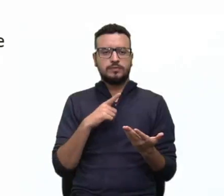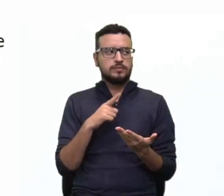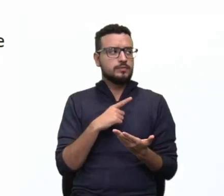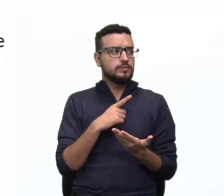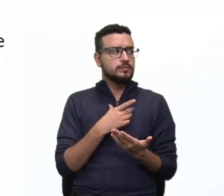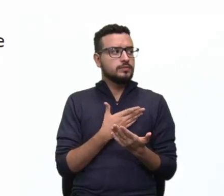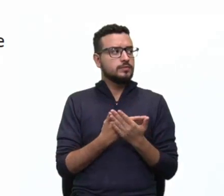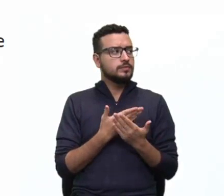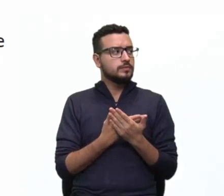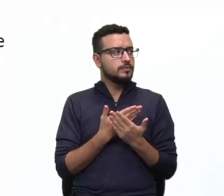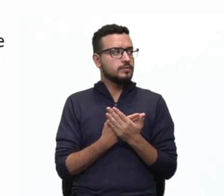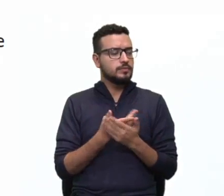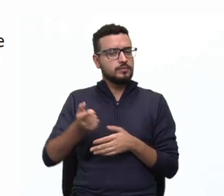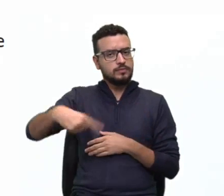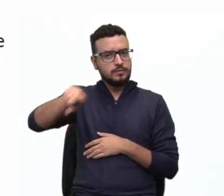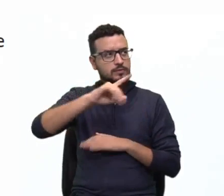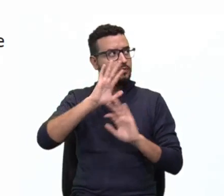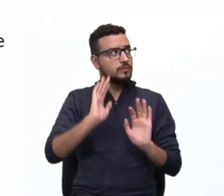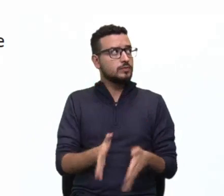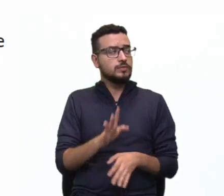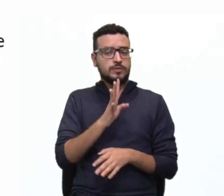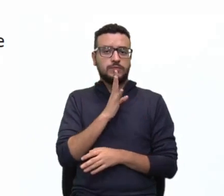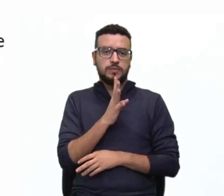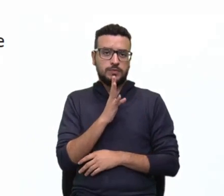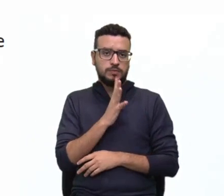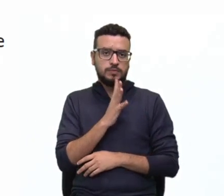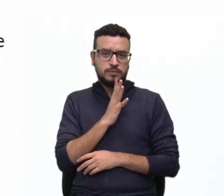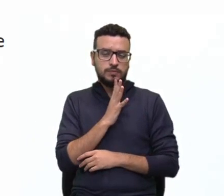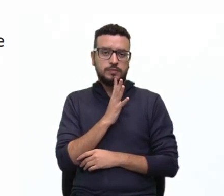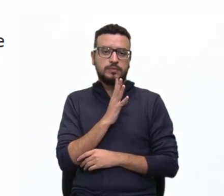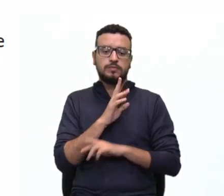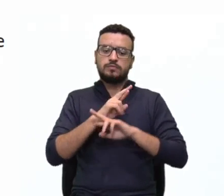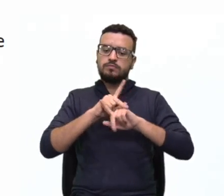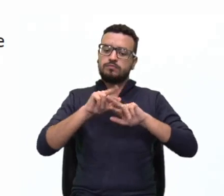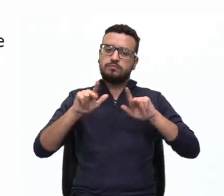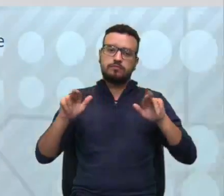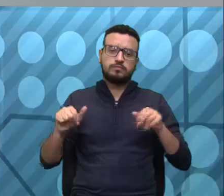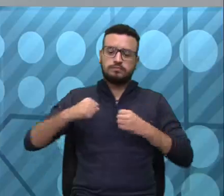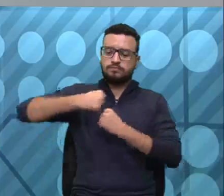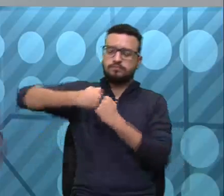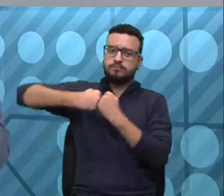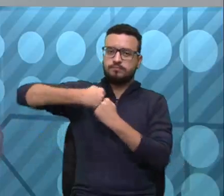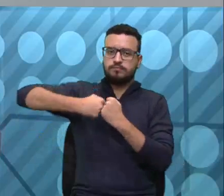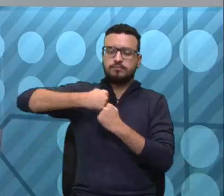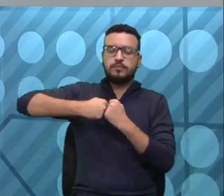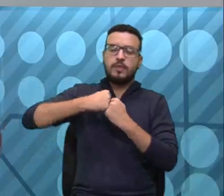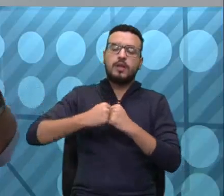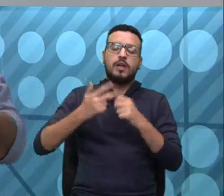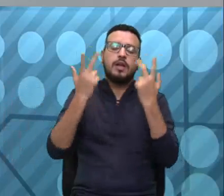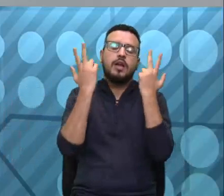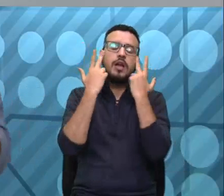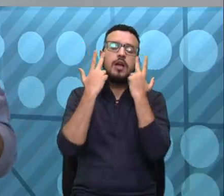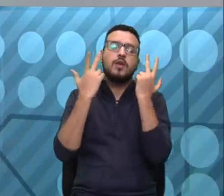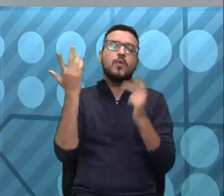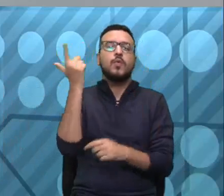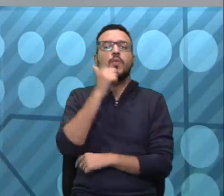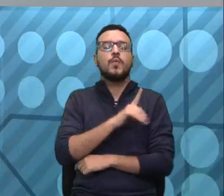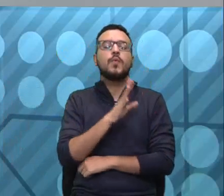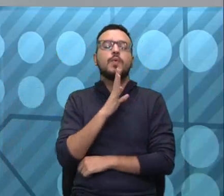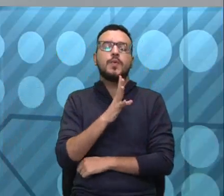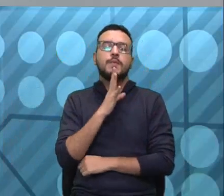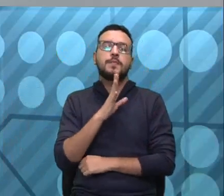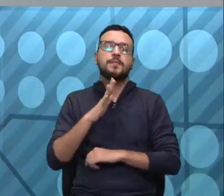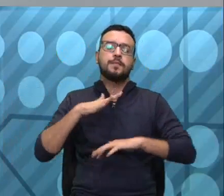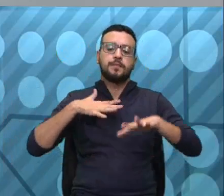agora que você já conhece os tipos de articulação, vai ficar mais tranquilo para que você conheça os movimentos que a articulação